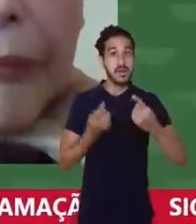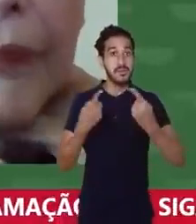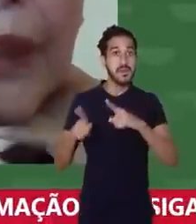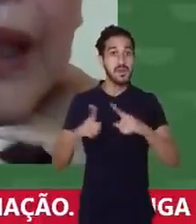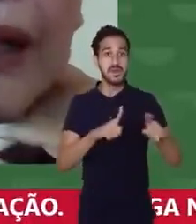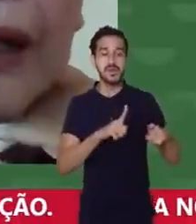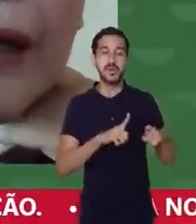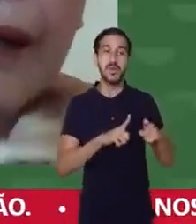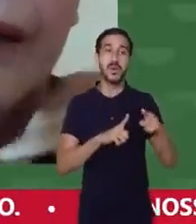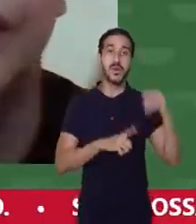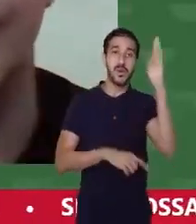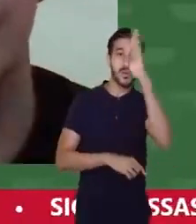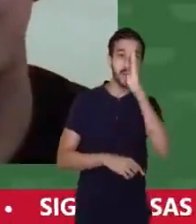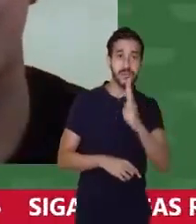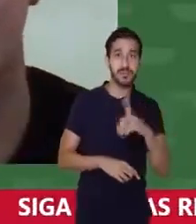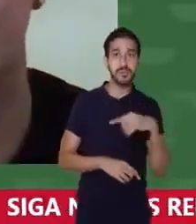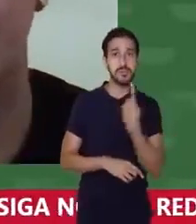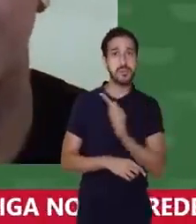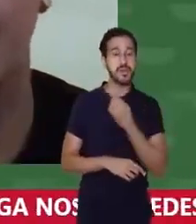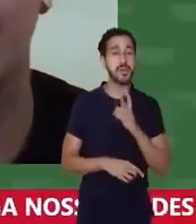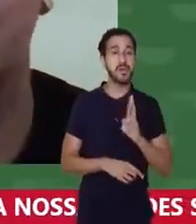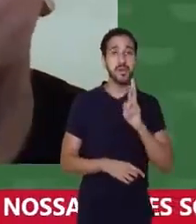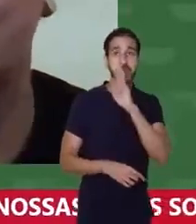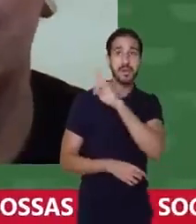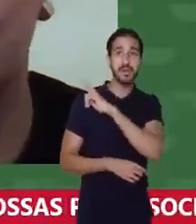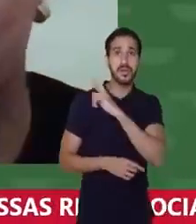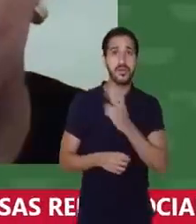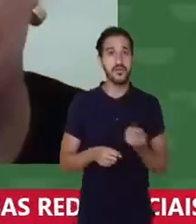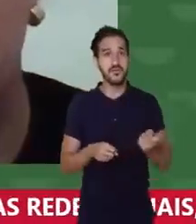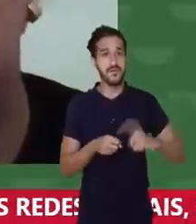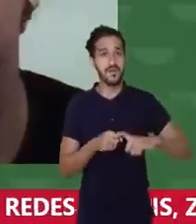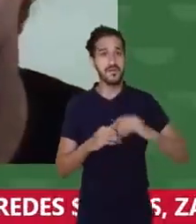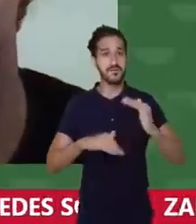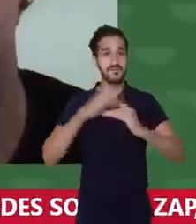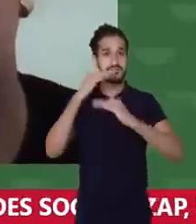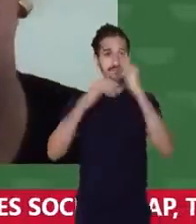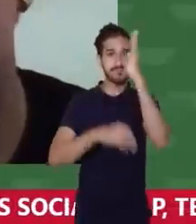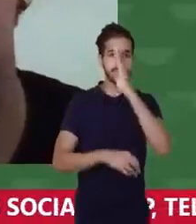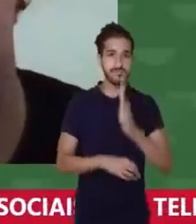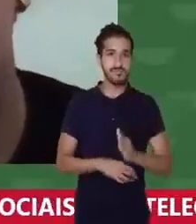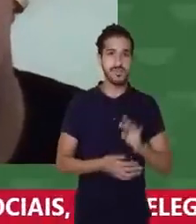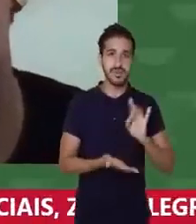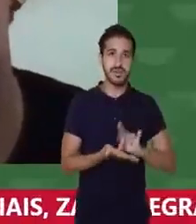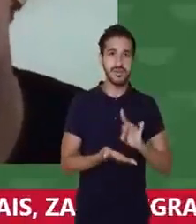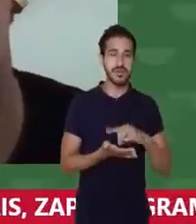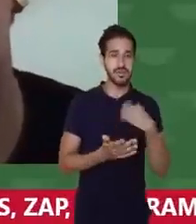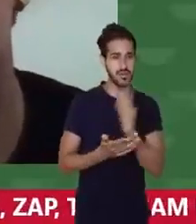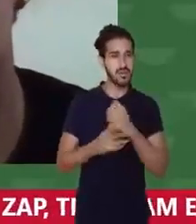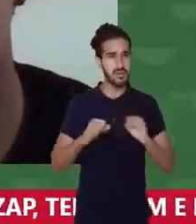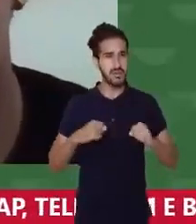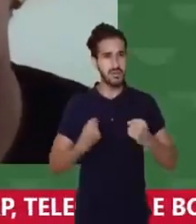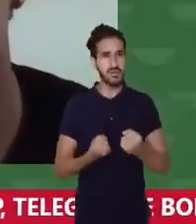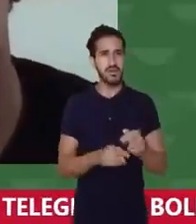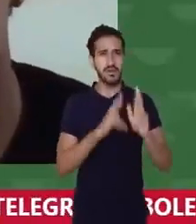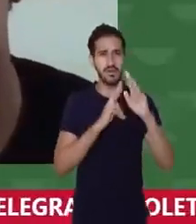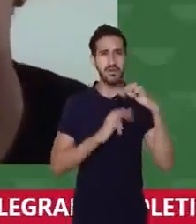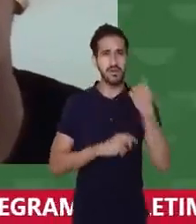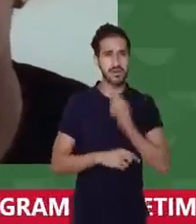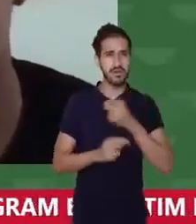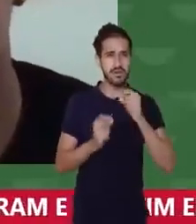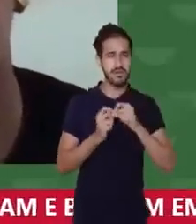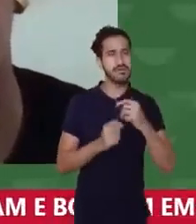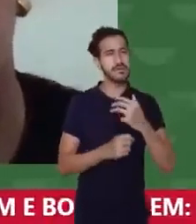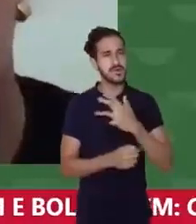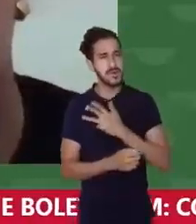destruindo o Brasil, e nós temos a tarefa de reconstruir o Brasil, né? E é exatamente esse engajamento, né, que nós estamos fazendo